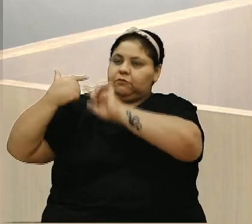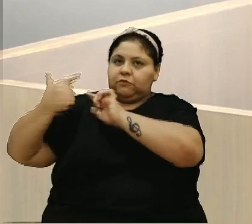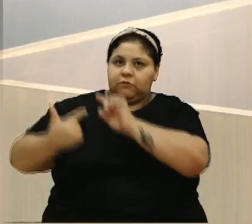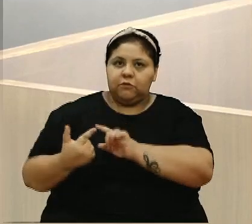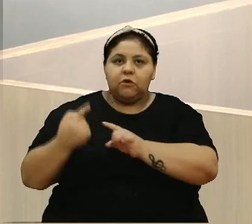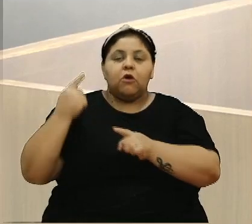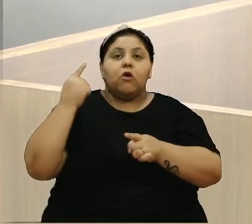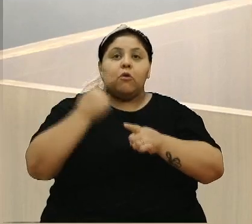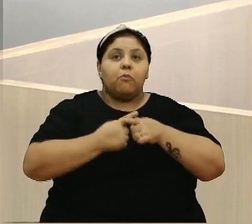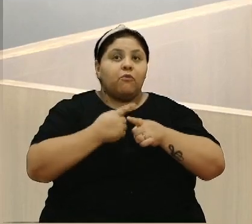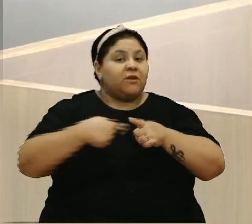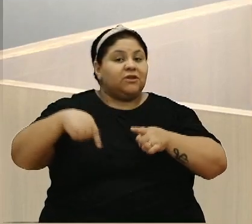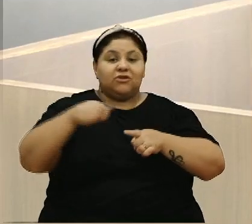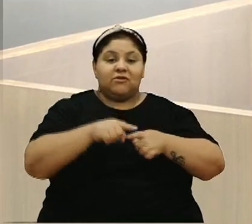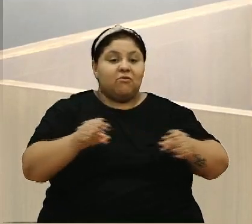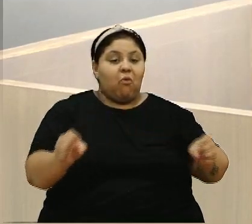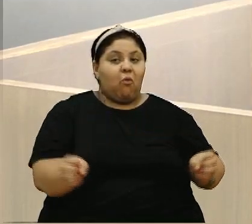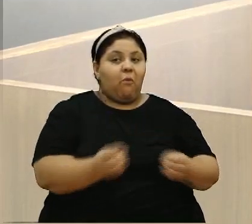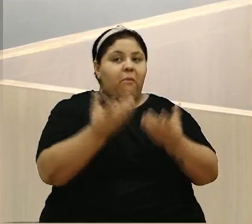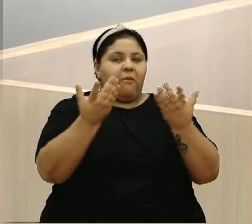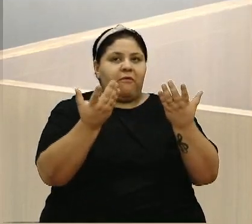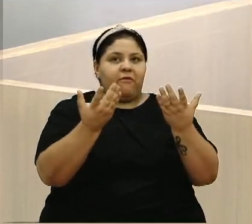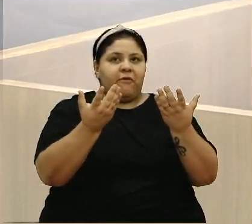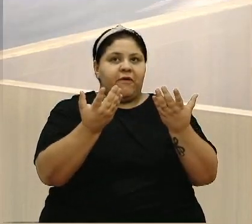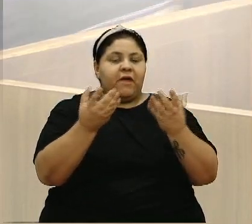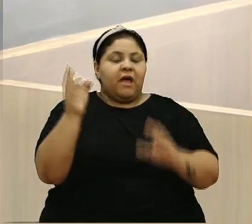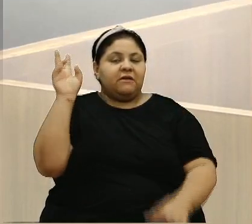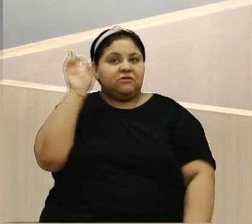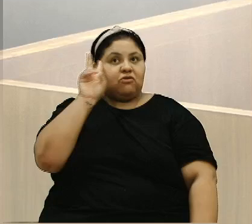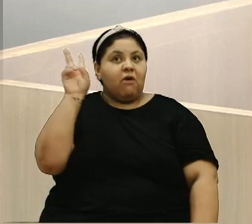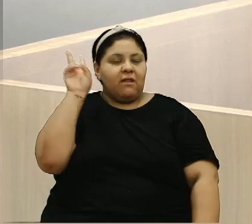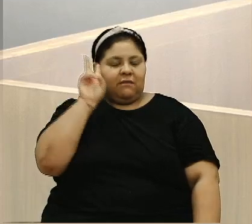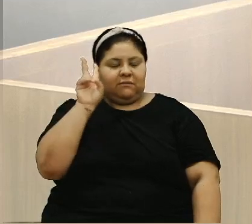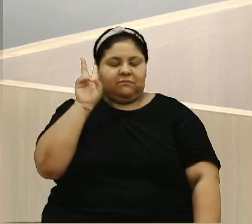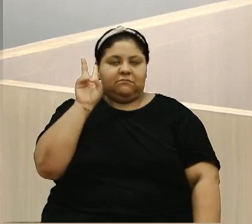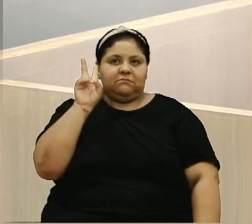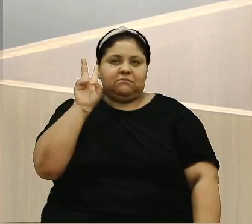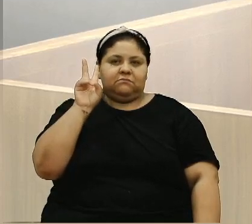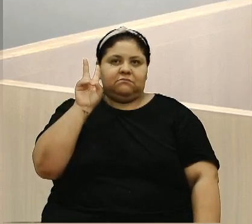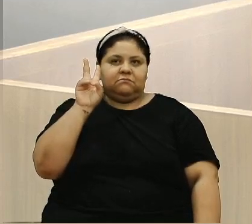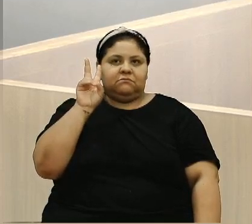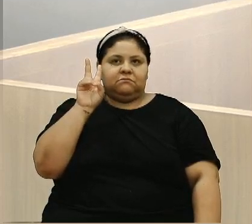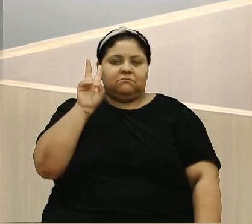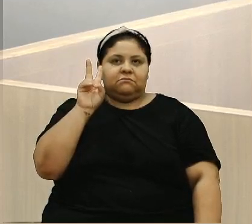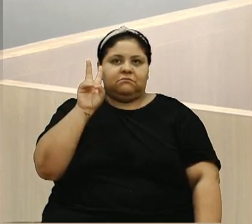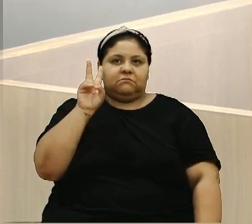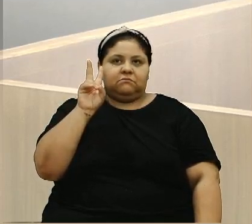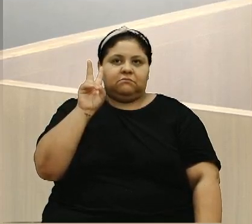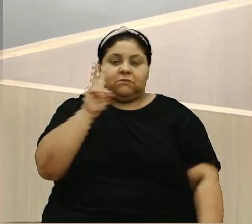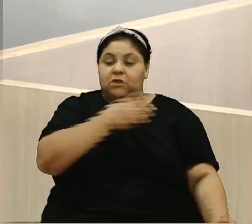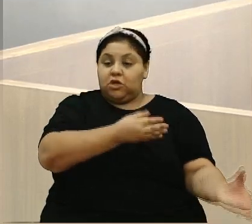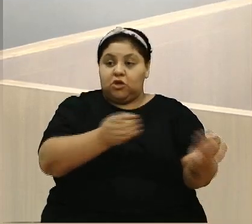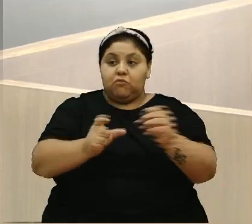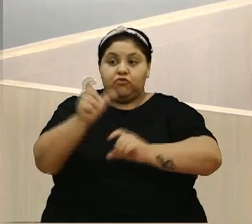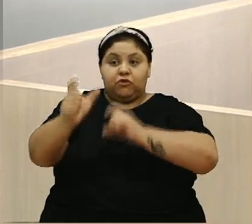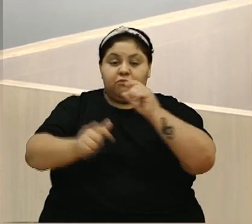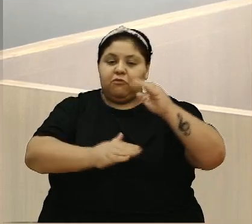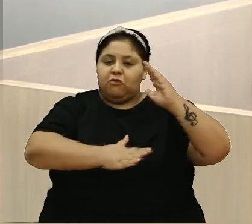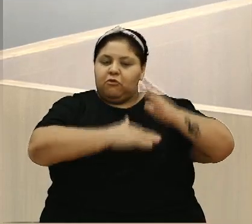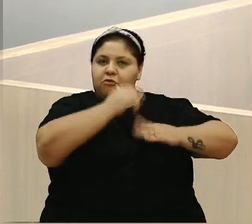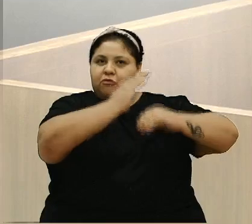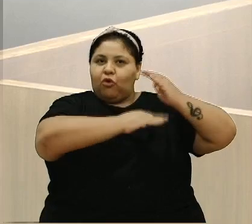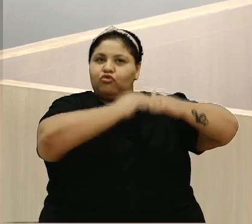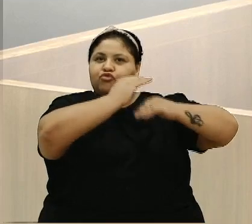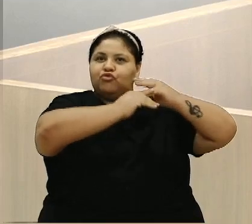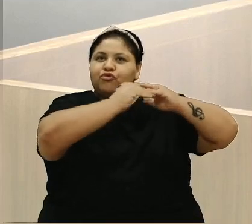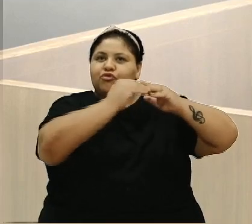porque se nós não comemorarmos a história que tantas pessoas construíram com tantas